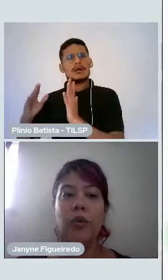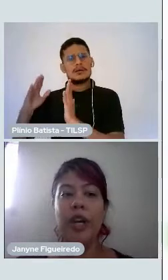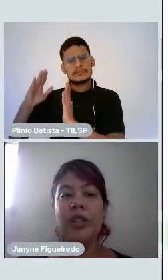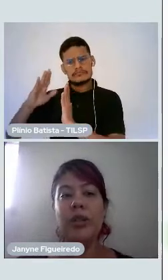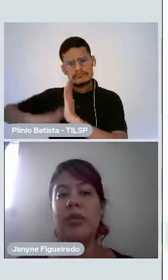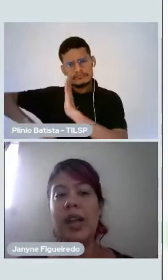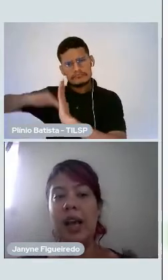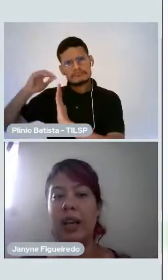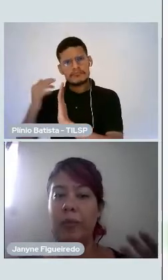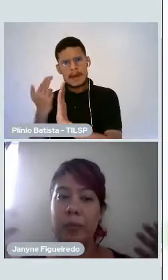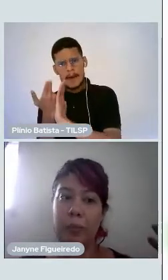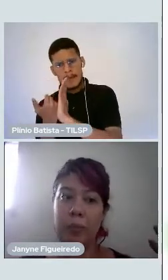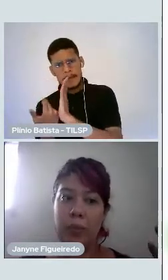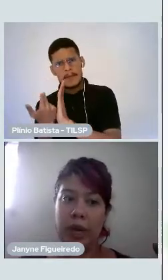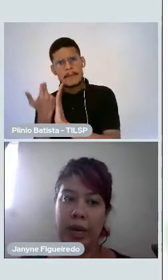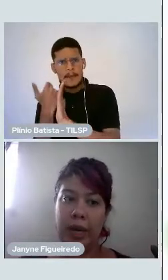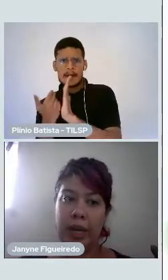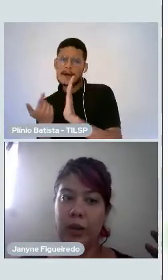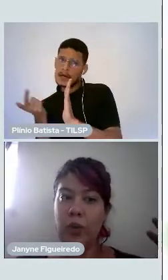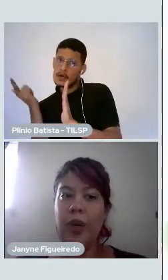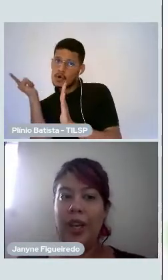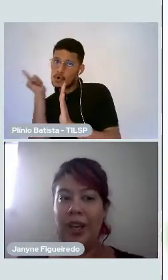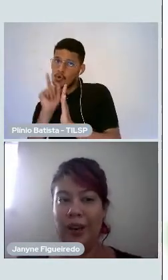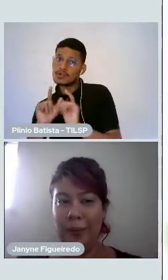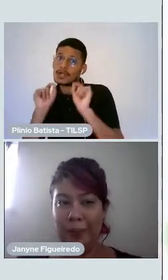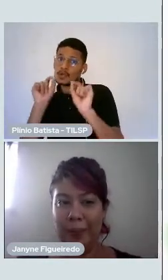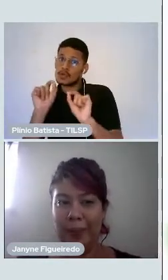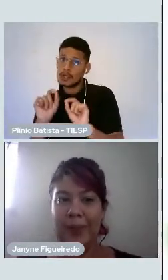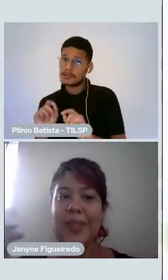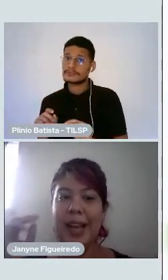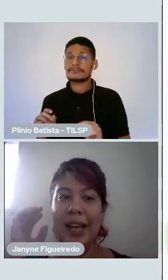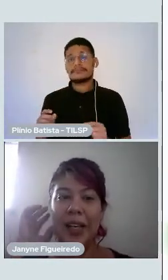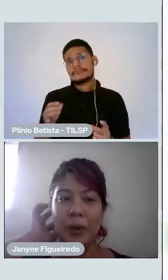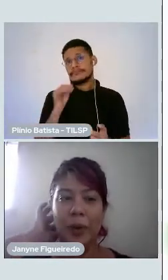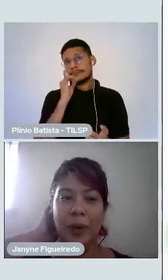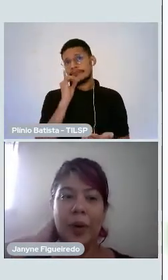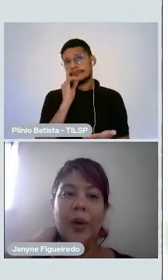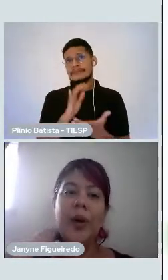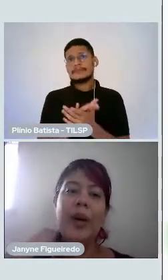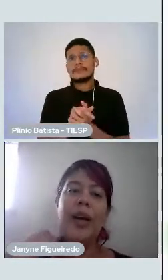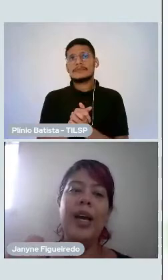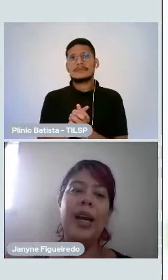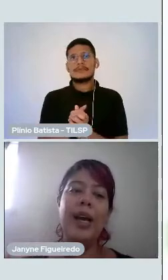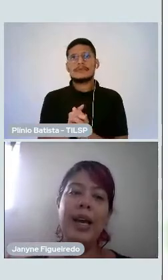intrincadas, o que a gente consegue intuir, certo?